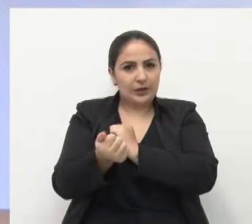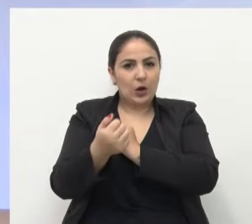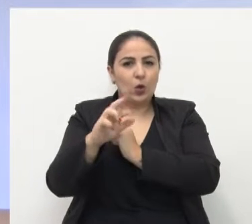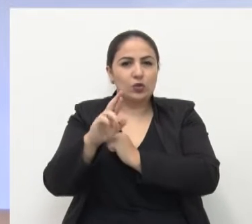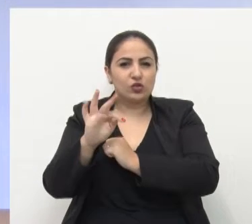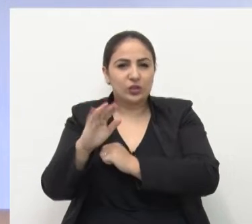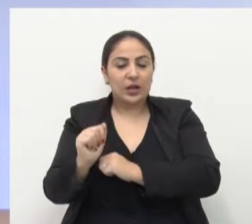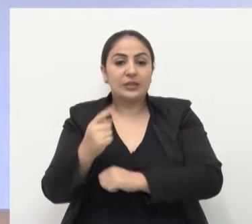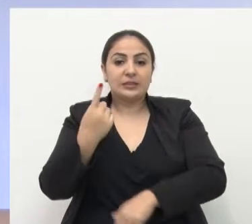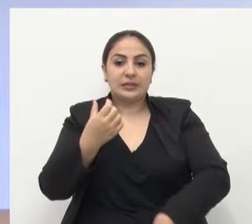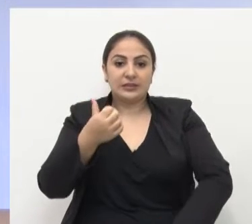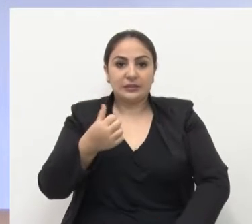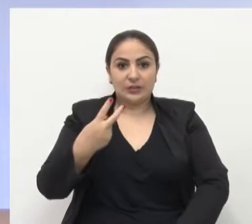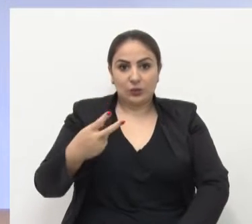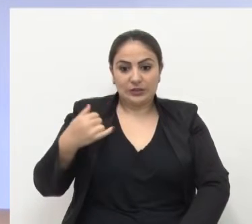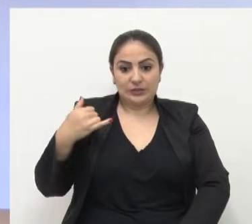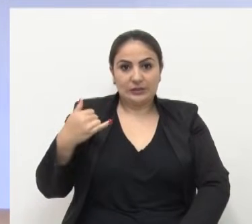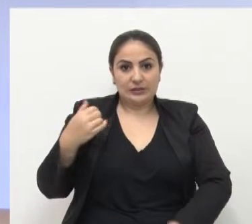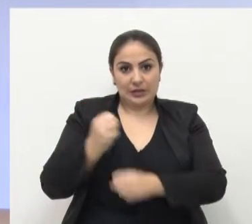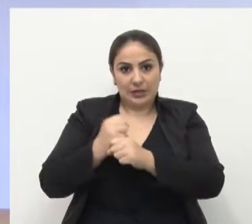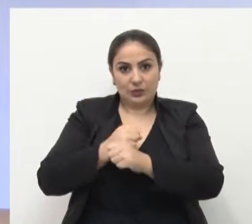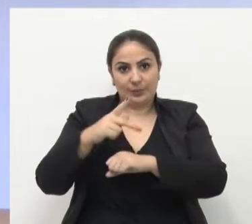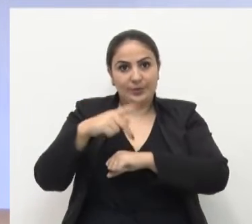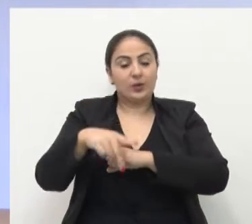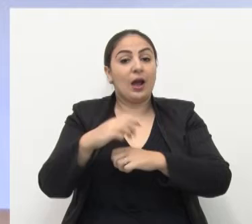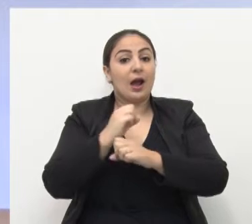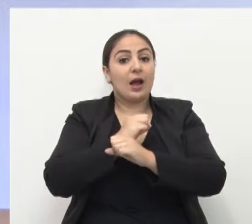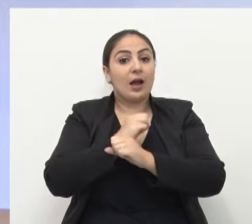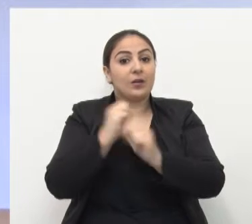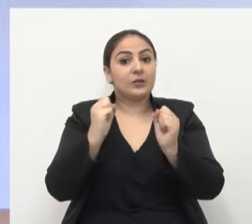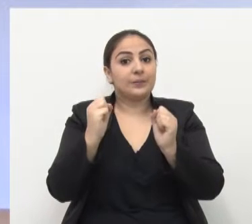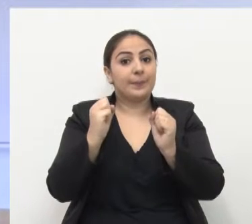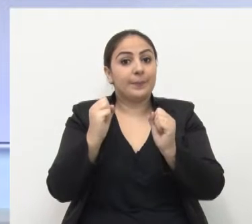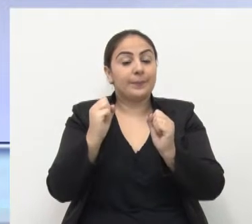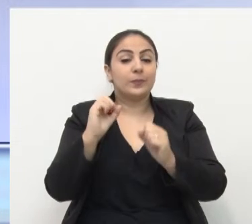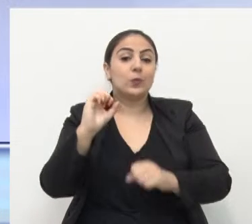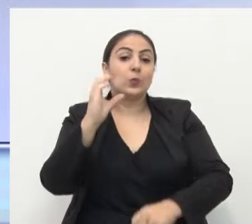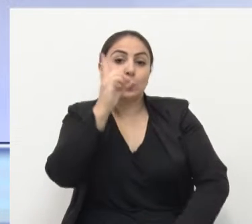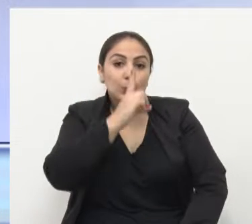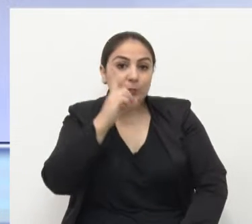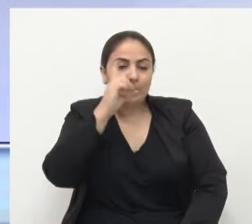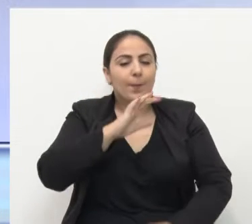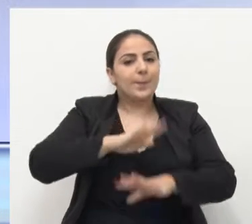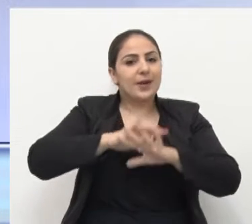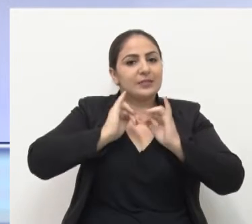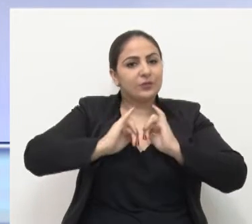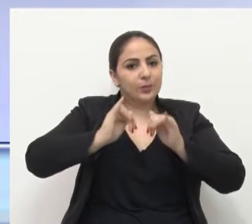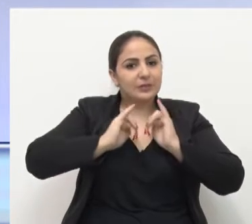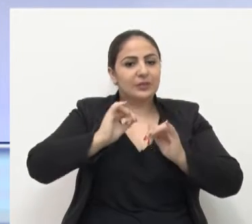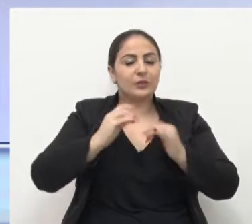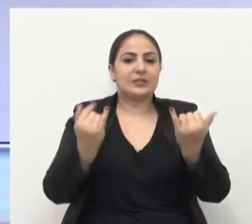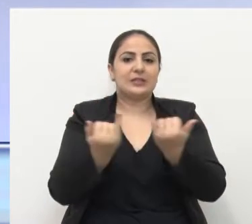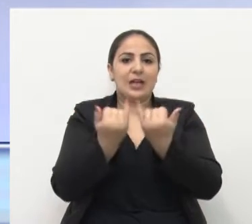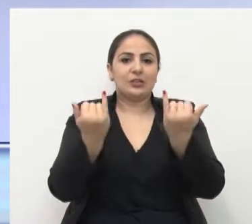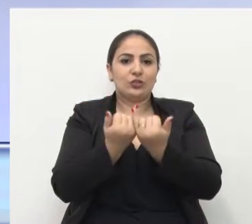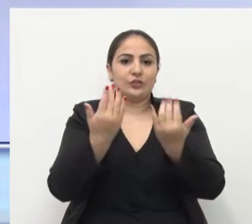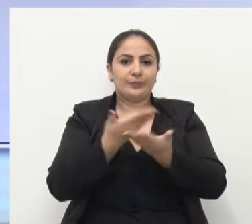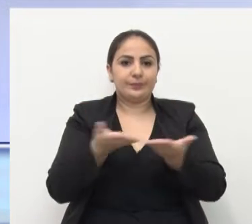162 anos de passo fundo acontece na manhã de domingo mais informações no site